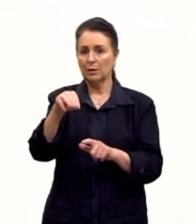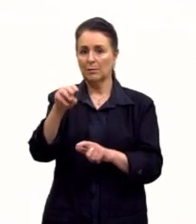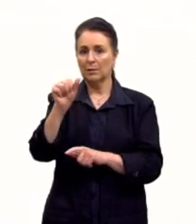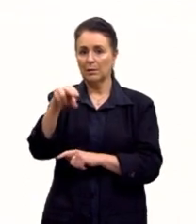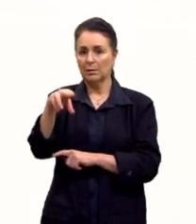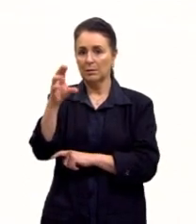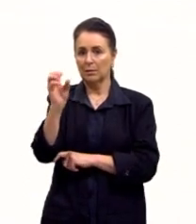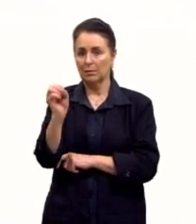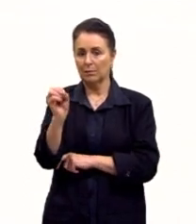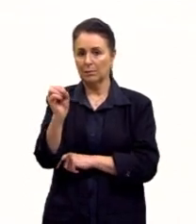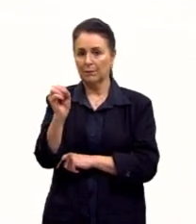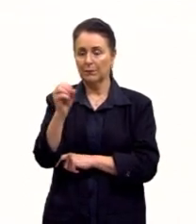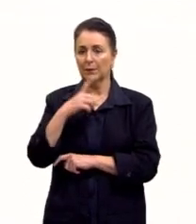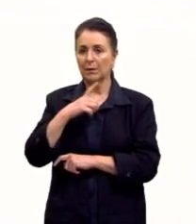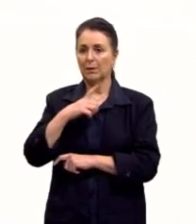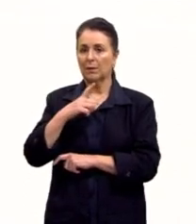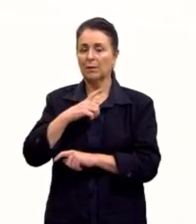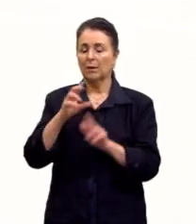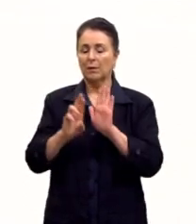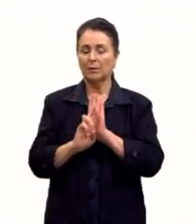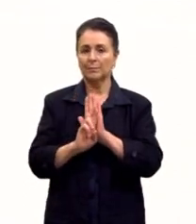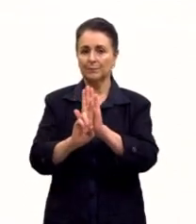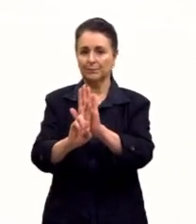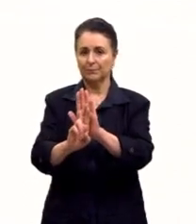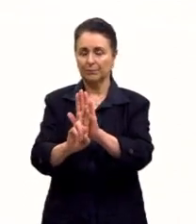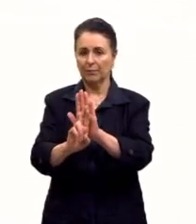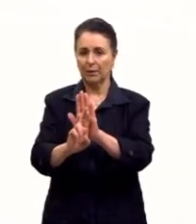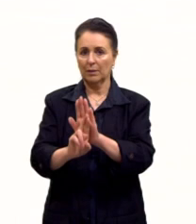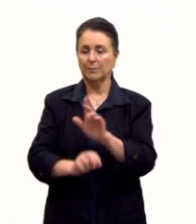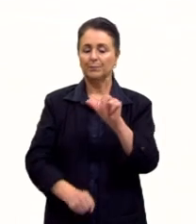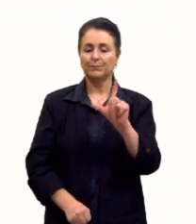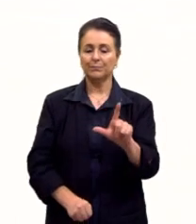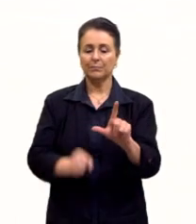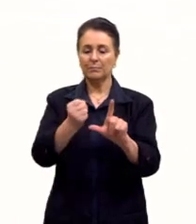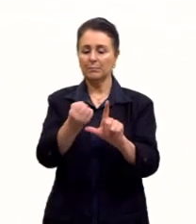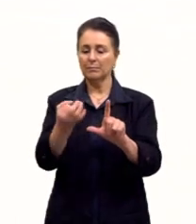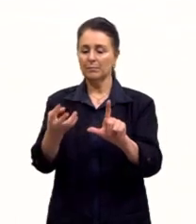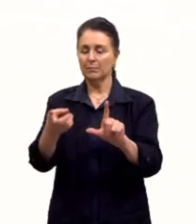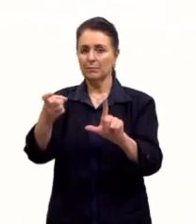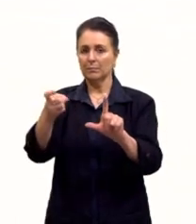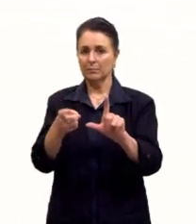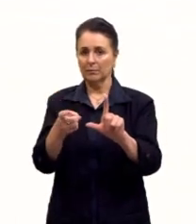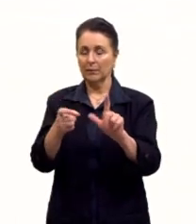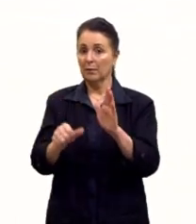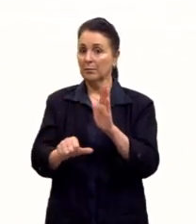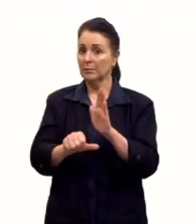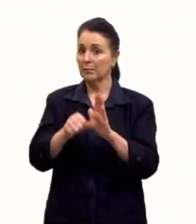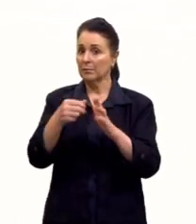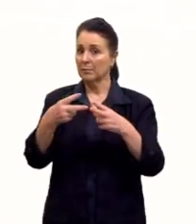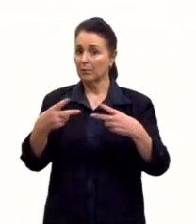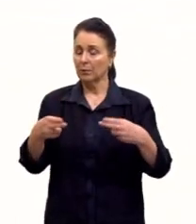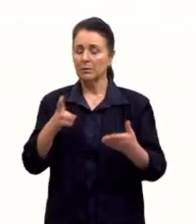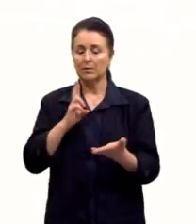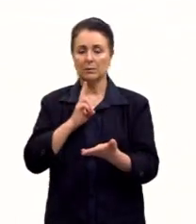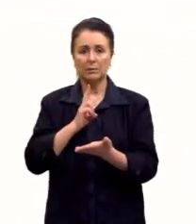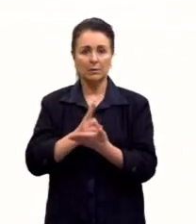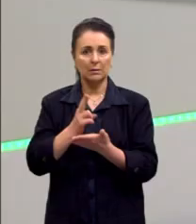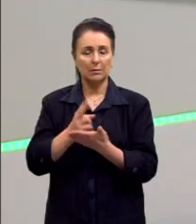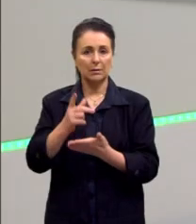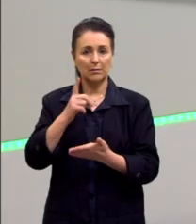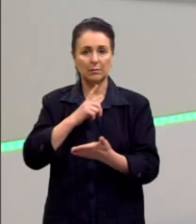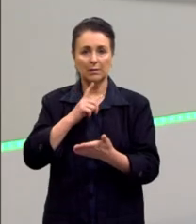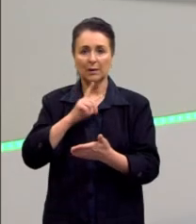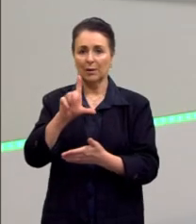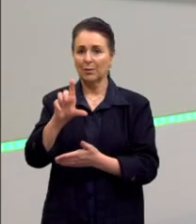bom então Aqui nós temos a representação de um logaritmo primeira coisa nós sempre vamos ter ali